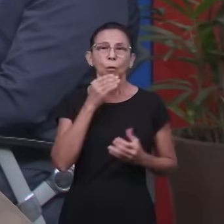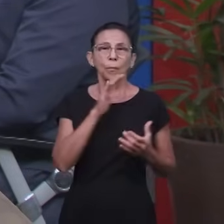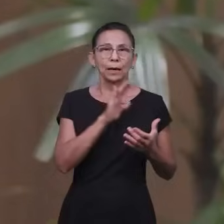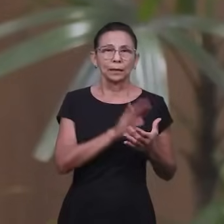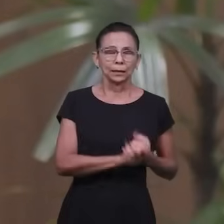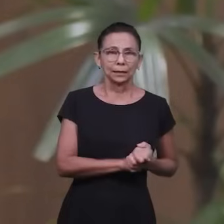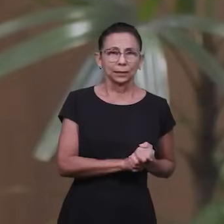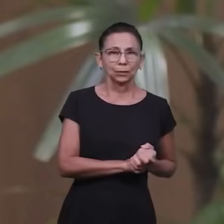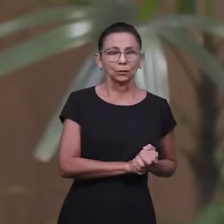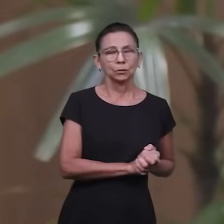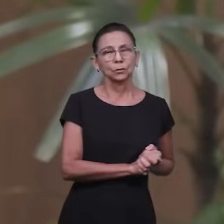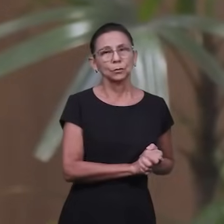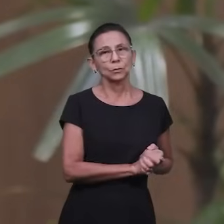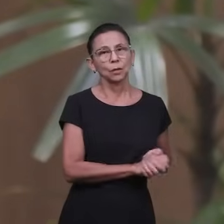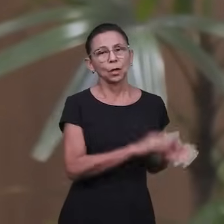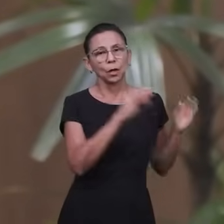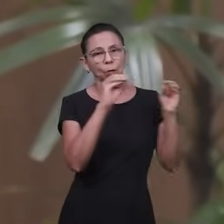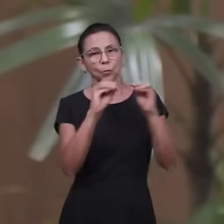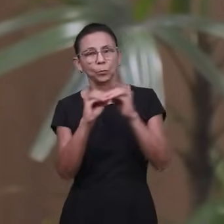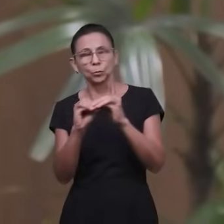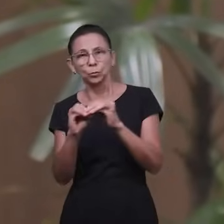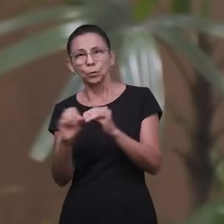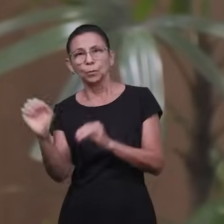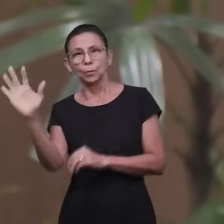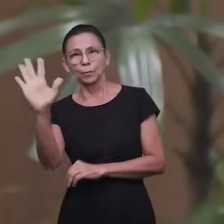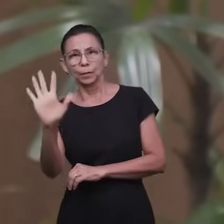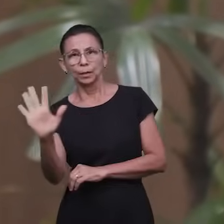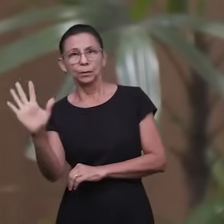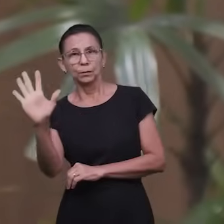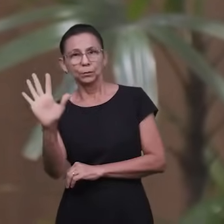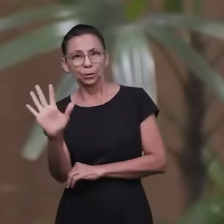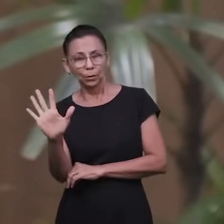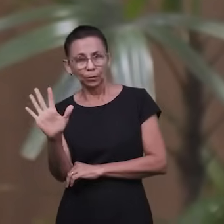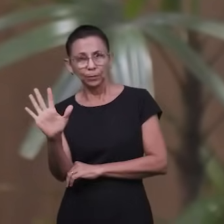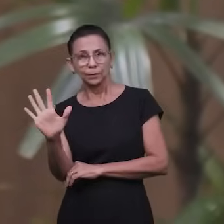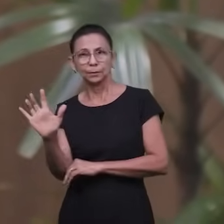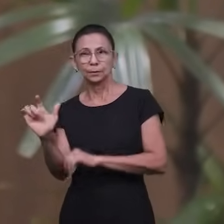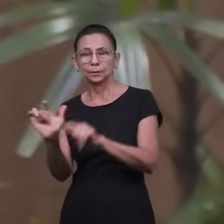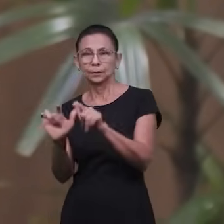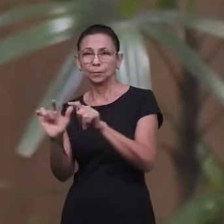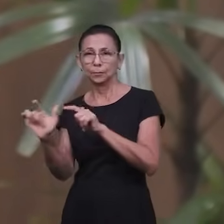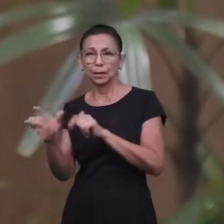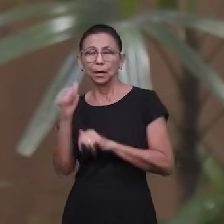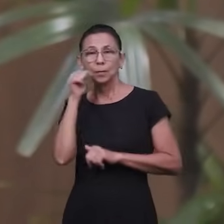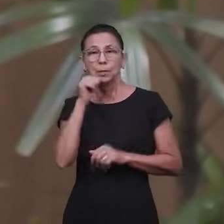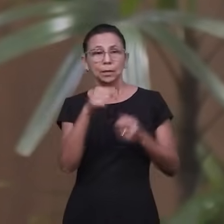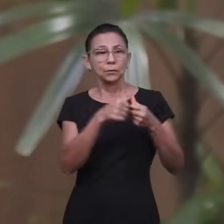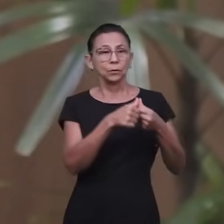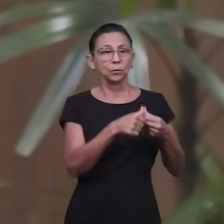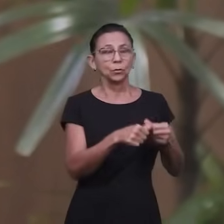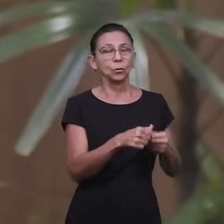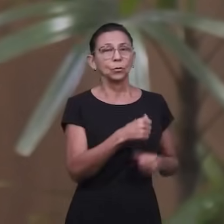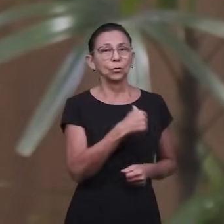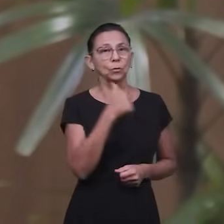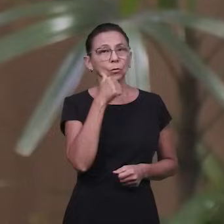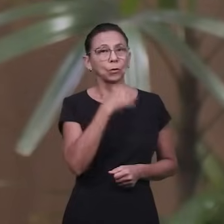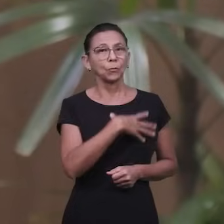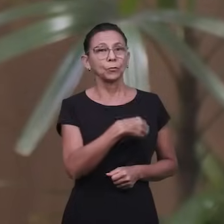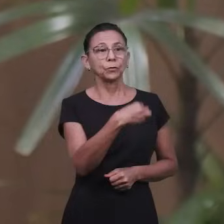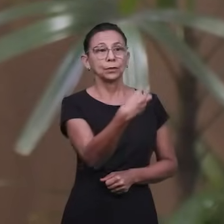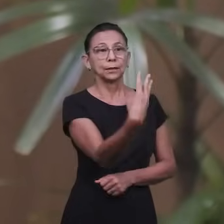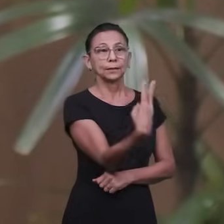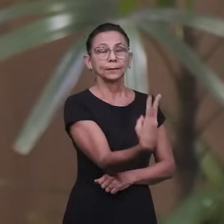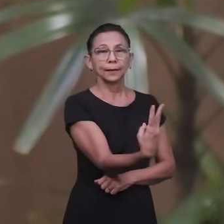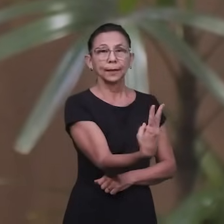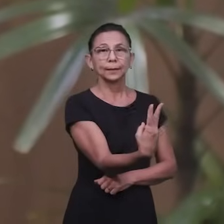as 3 filhas, né? E esperando que ele tivesse condição de enviar o dinheiro para ela. Só que isso se arrastou durante